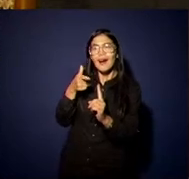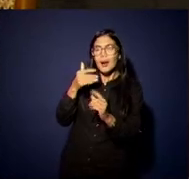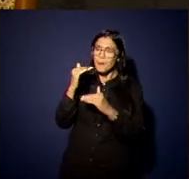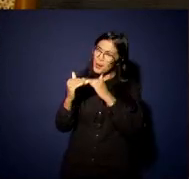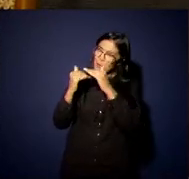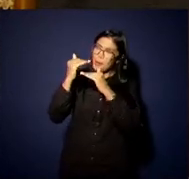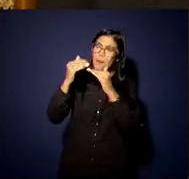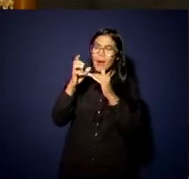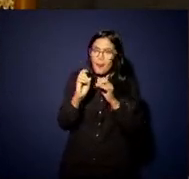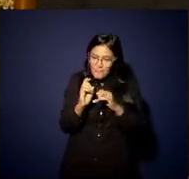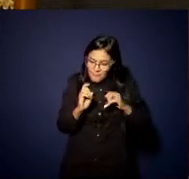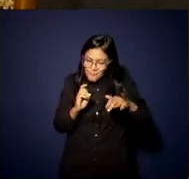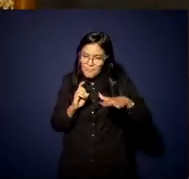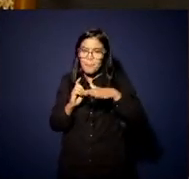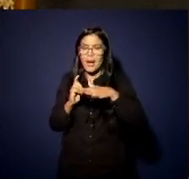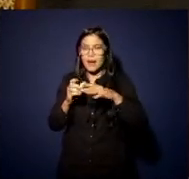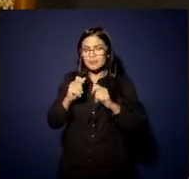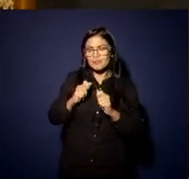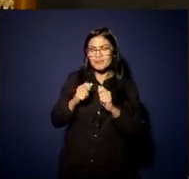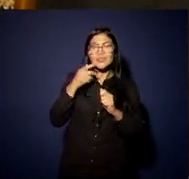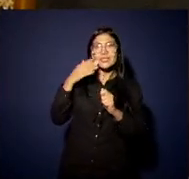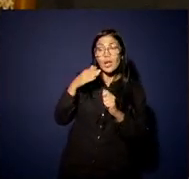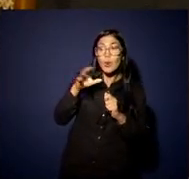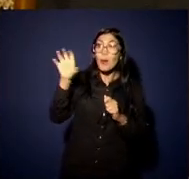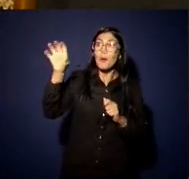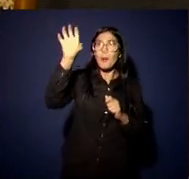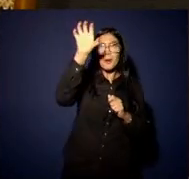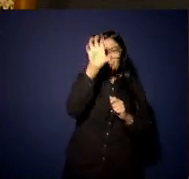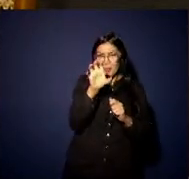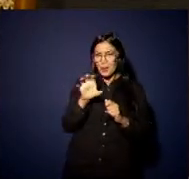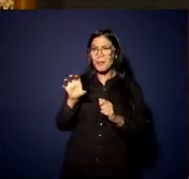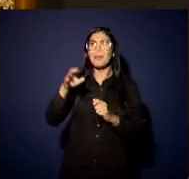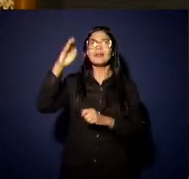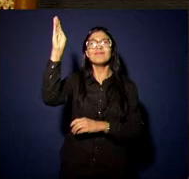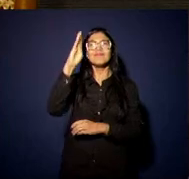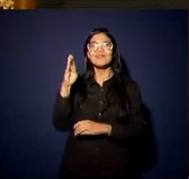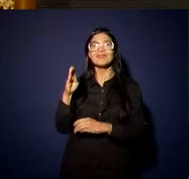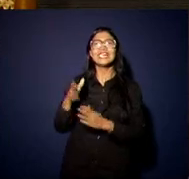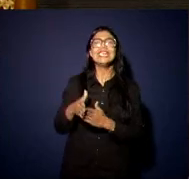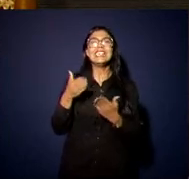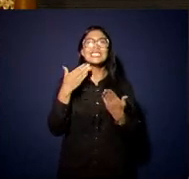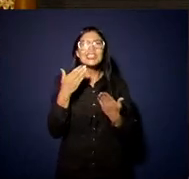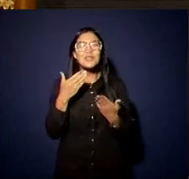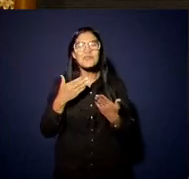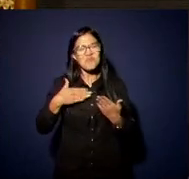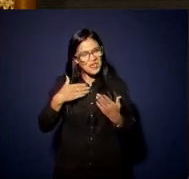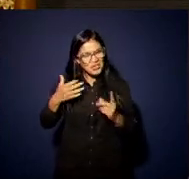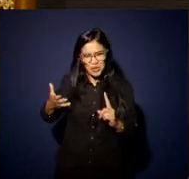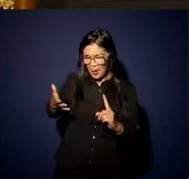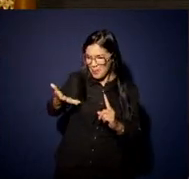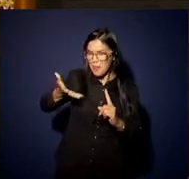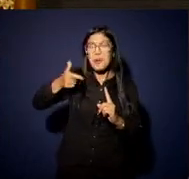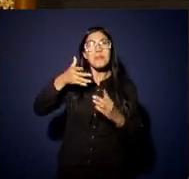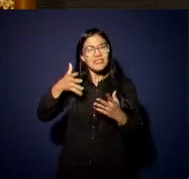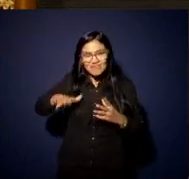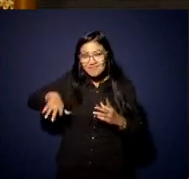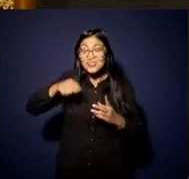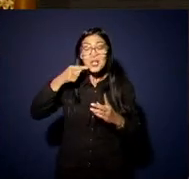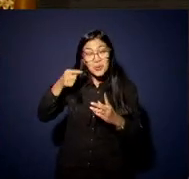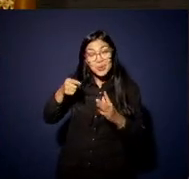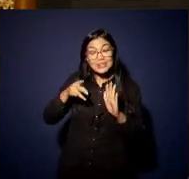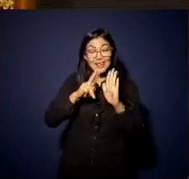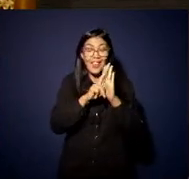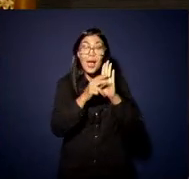econômico social de cada uma das regiões do Brasil Então a gente tá bastante animado com esse esforço normativo